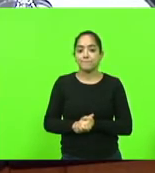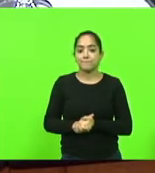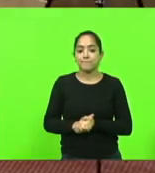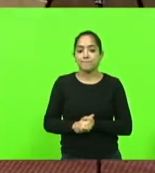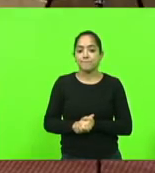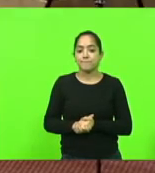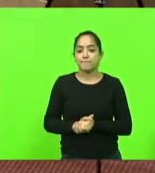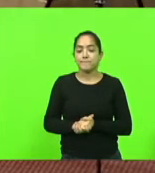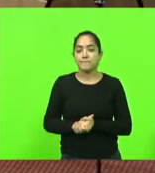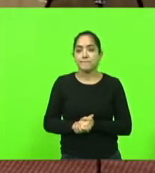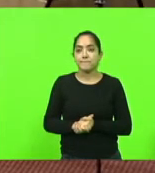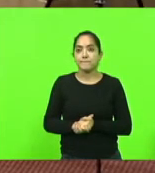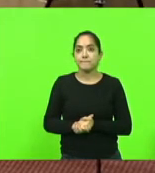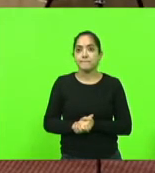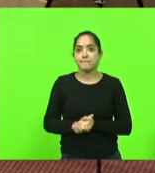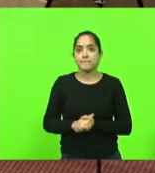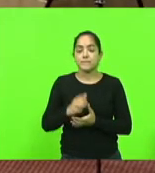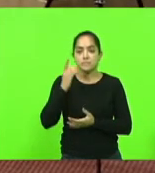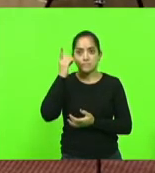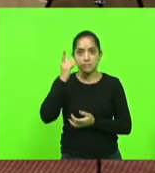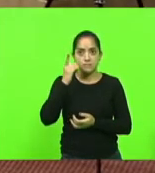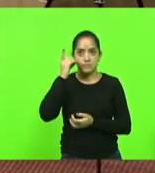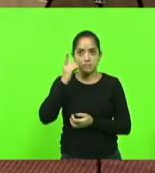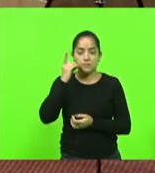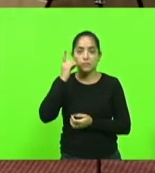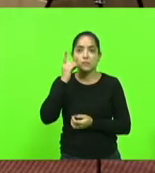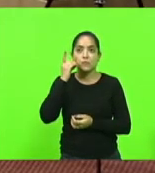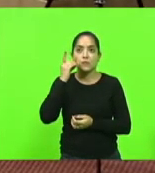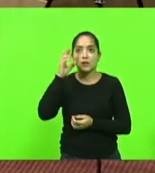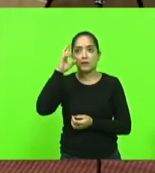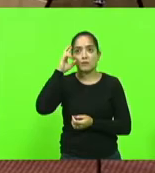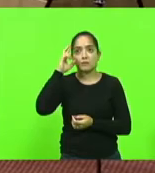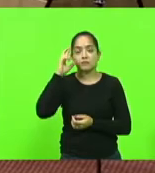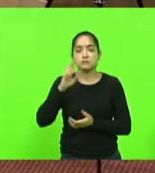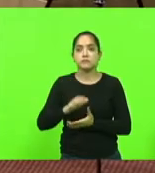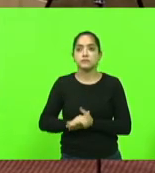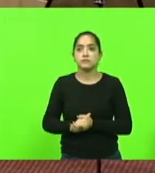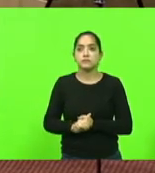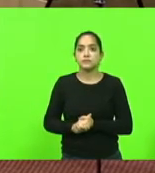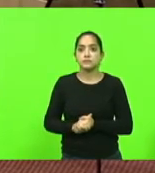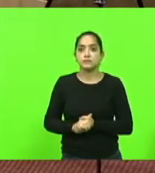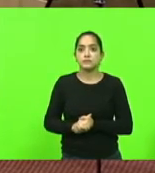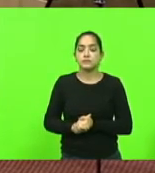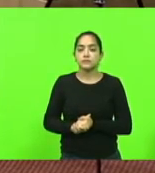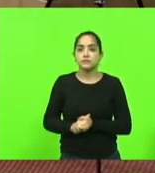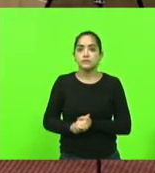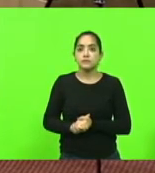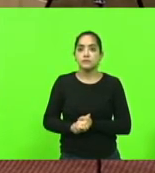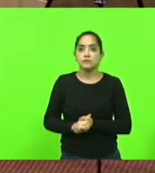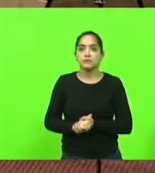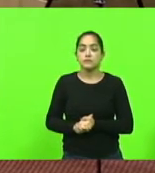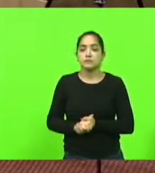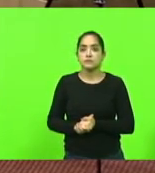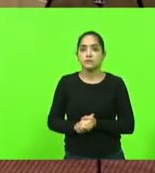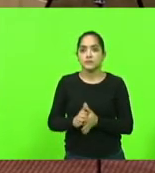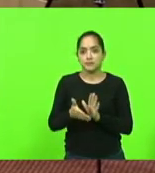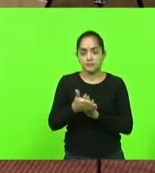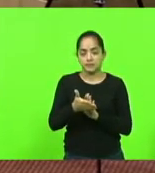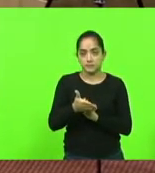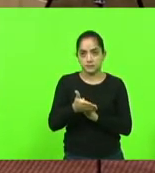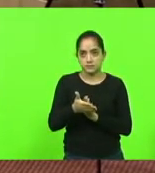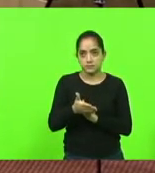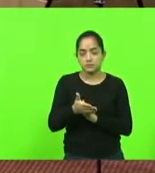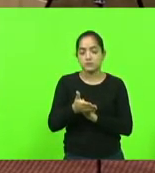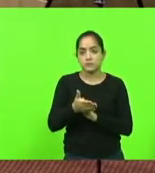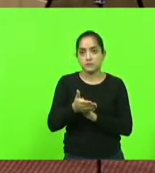palavra, primeiramente, deputado Ricardo Alba, na sequência, deputado Valdir Coboquim, deputado Ivanates. Senhor presidente, parabéns por